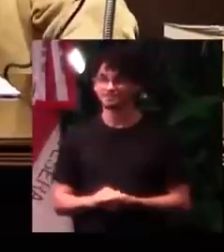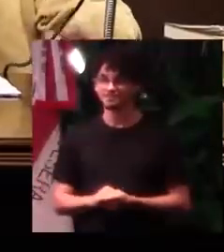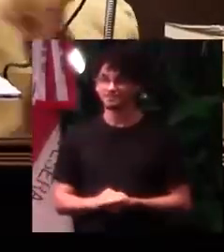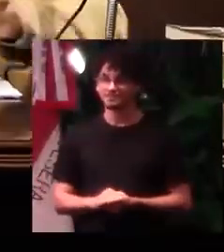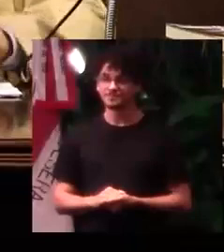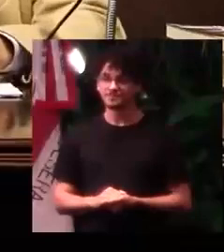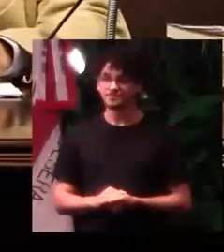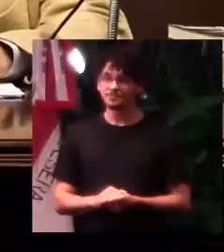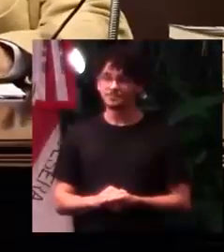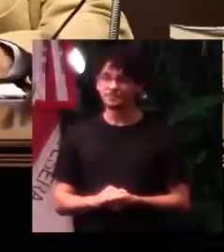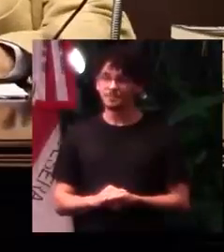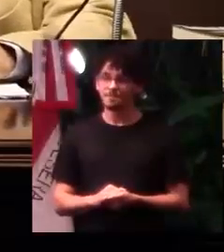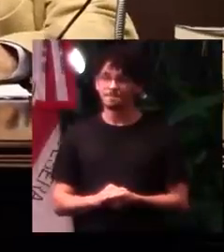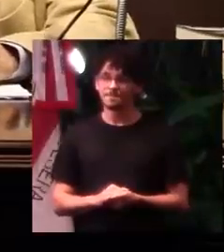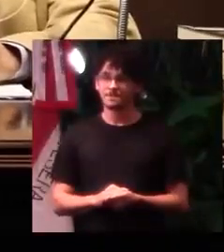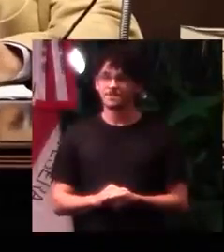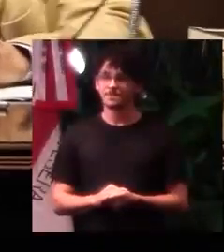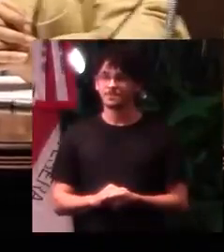também.